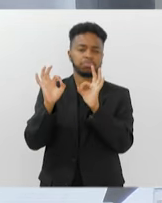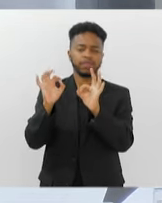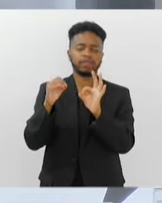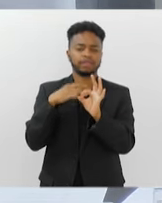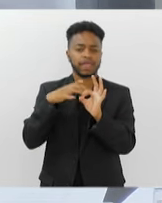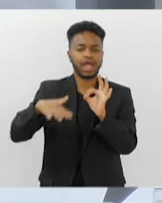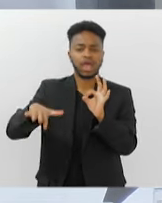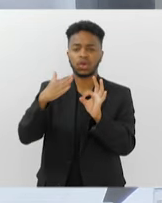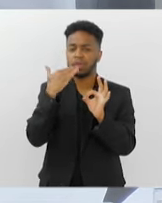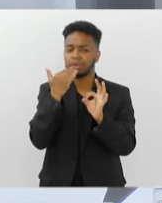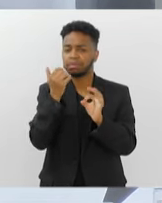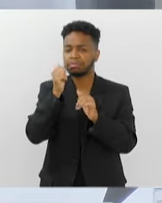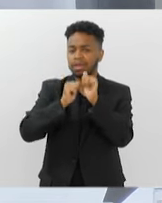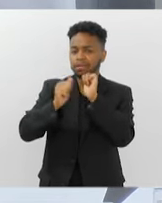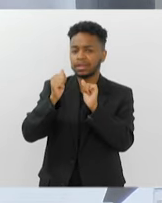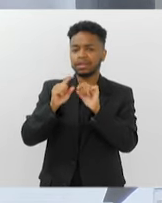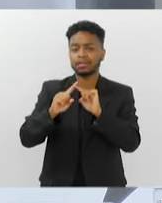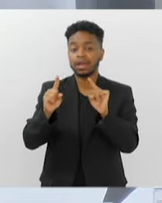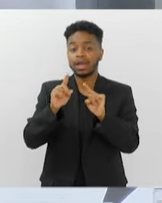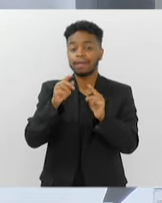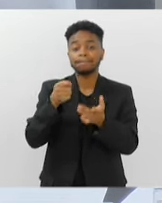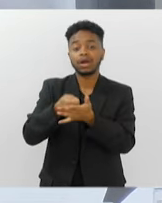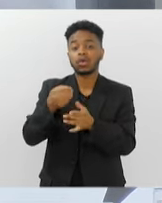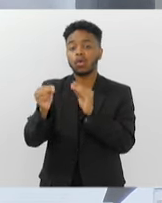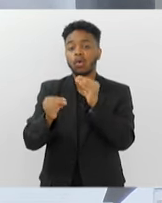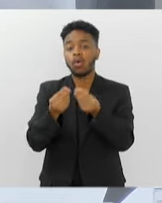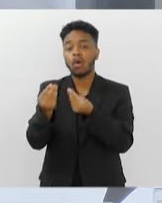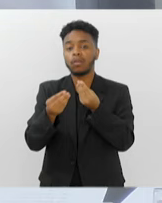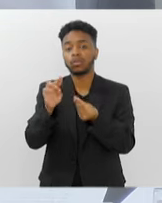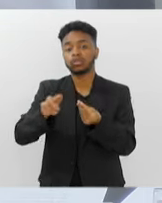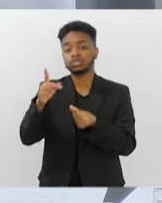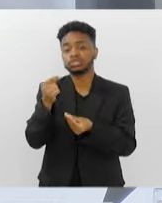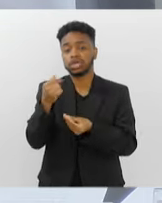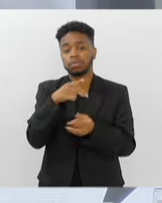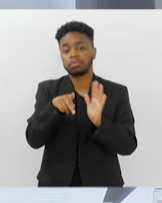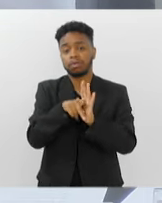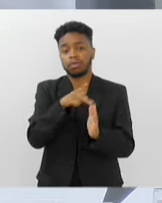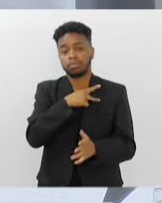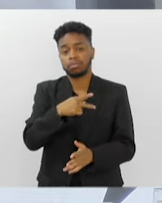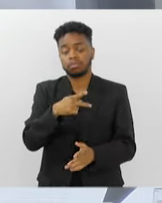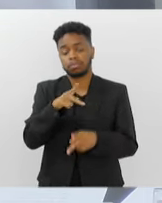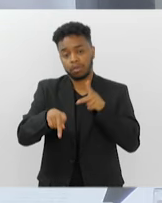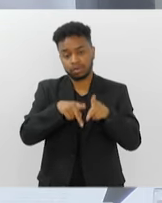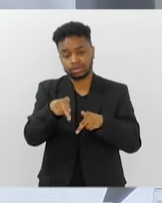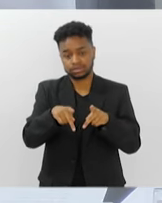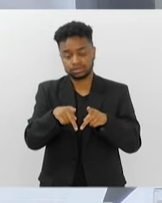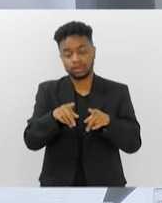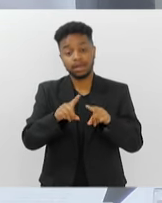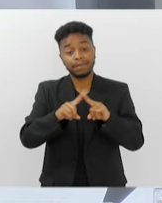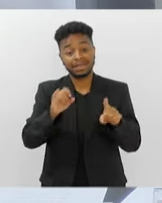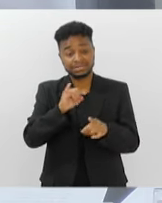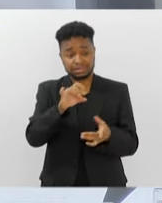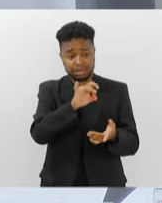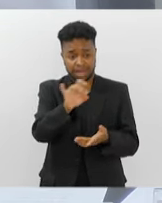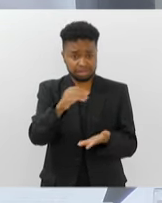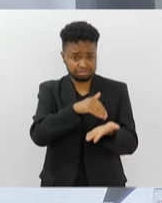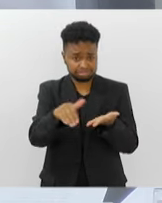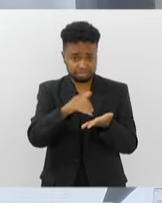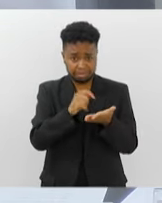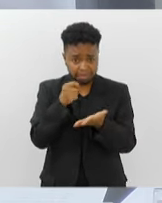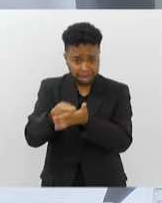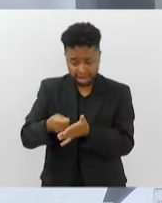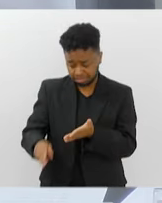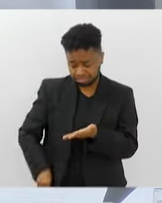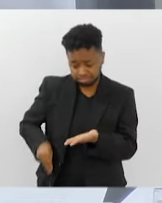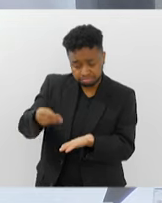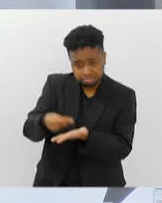bebida para oferecer pago com dinheiro do do povo se for com seu dinheiro se cada secretário bancar o seu né a estrutura do estado vai fazer o